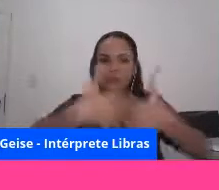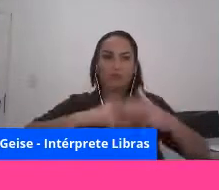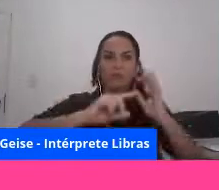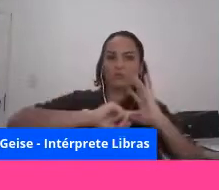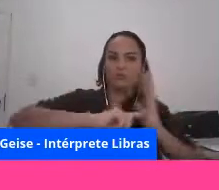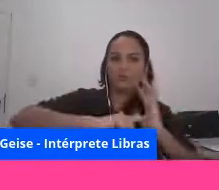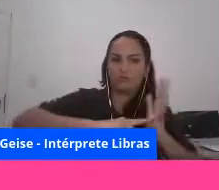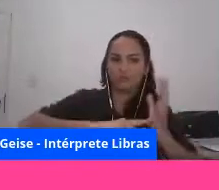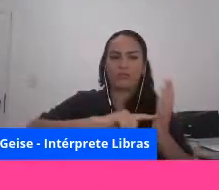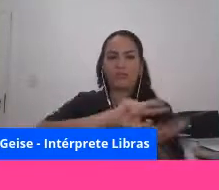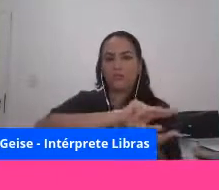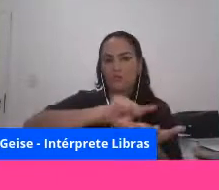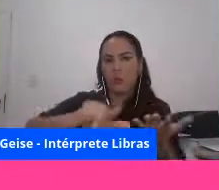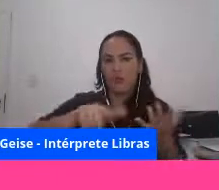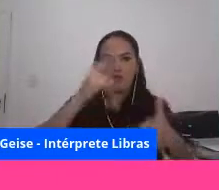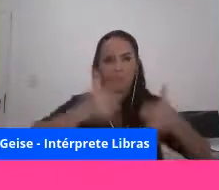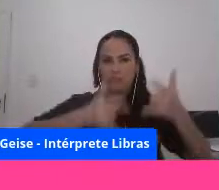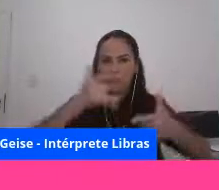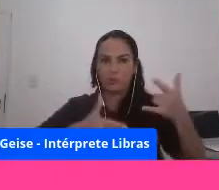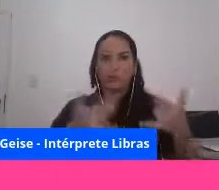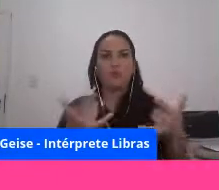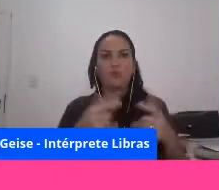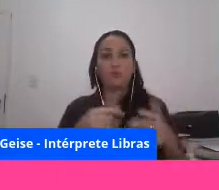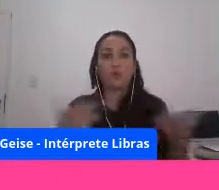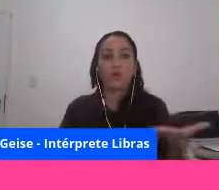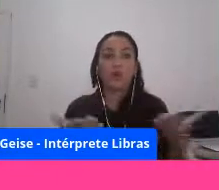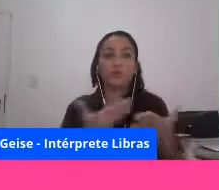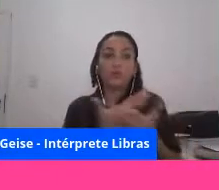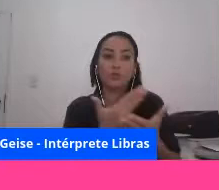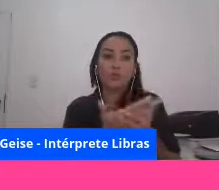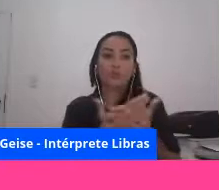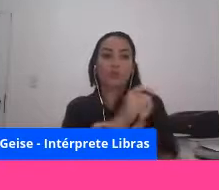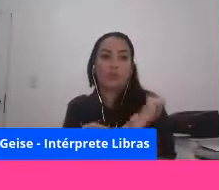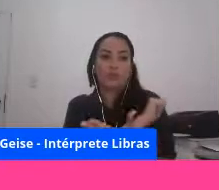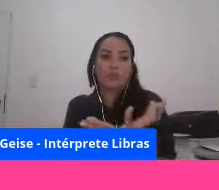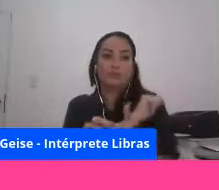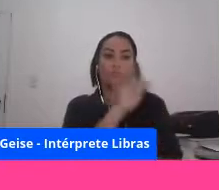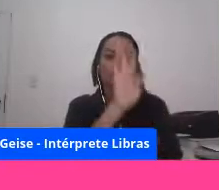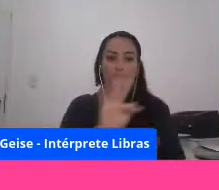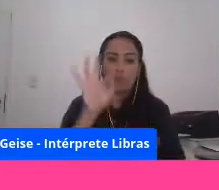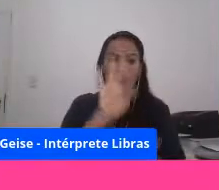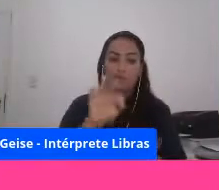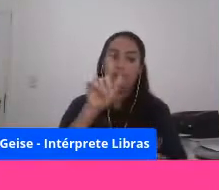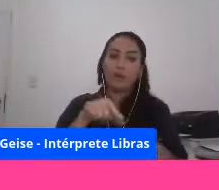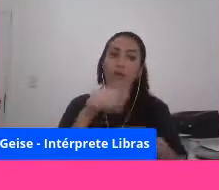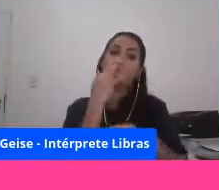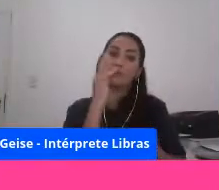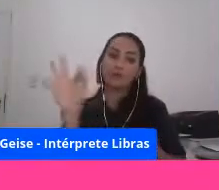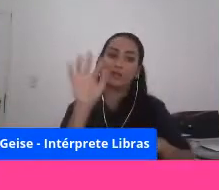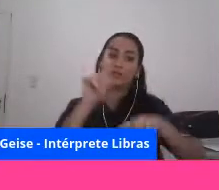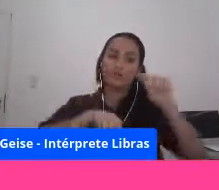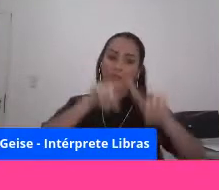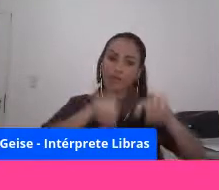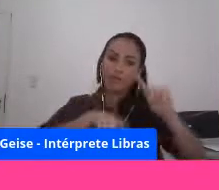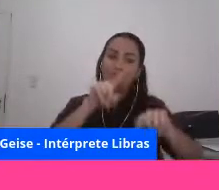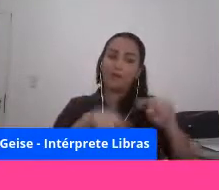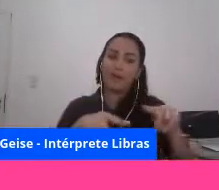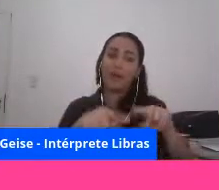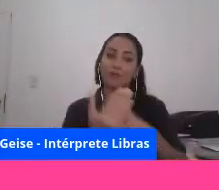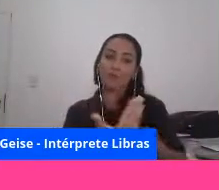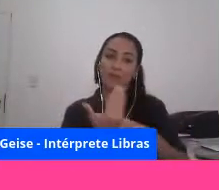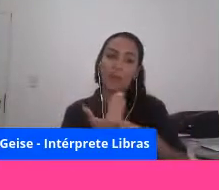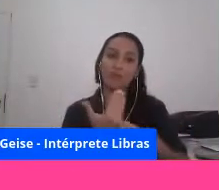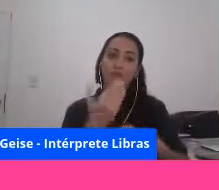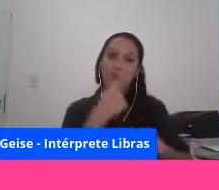que eu estou fazendo atualmente de graduação, que é Física de Materiais, só está me ajudando cada vez mais nessa